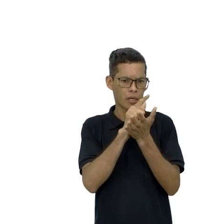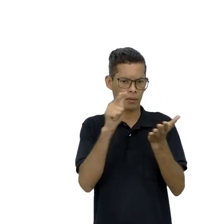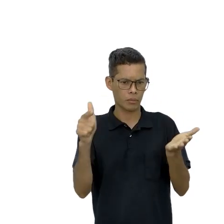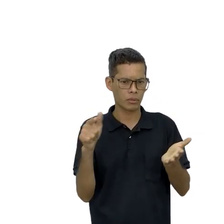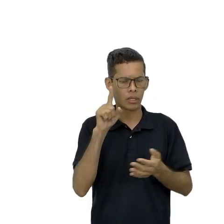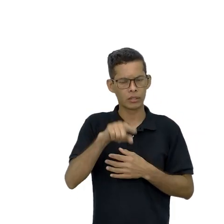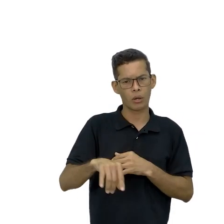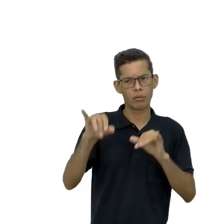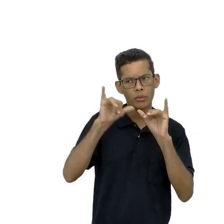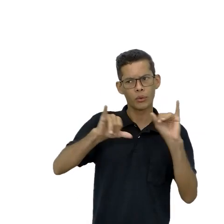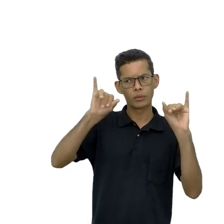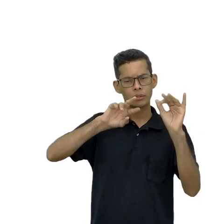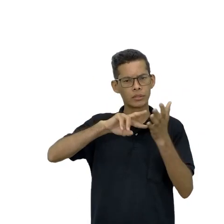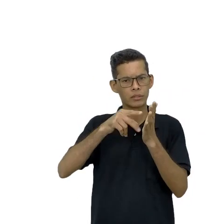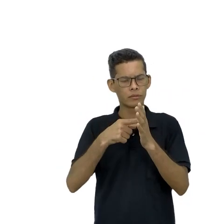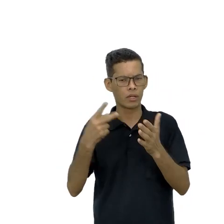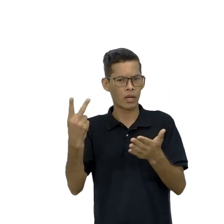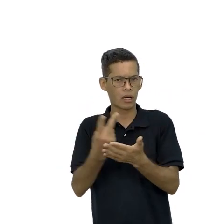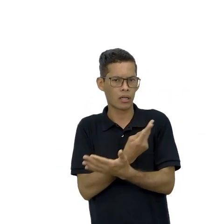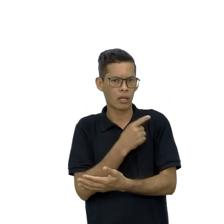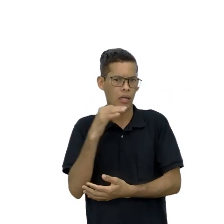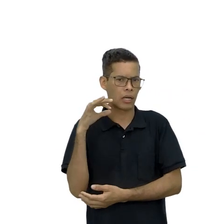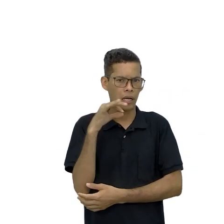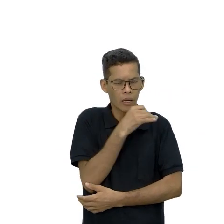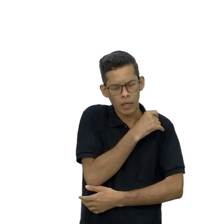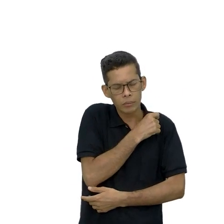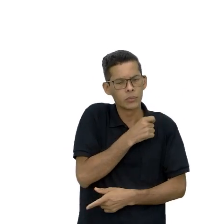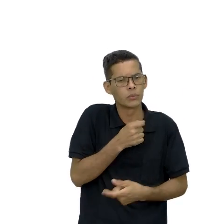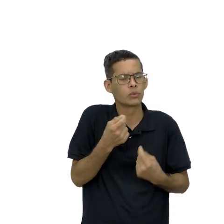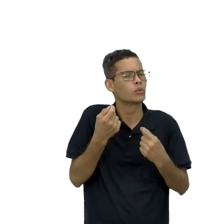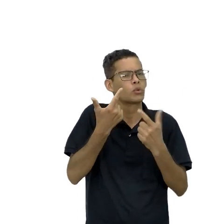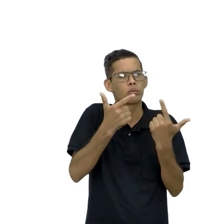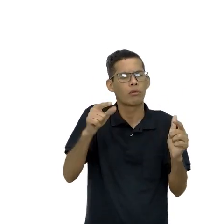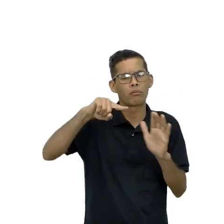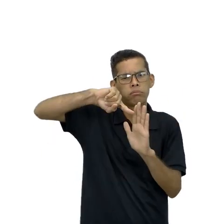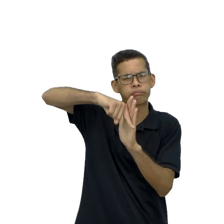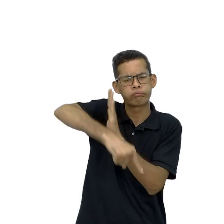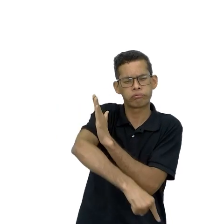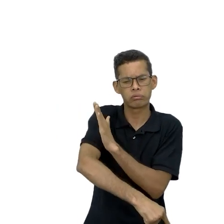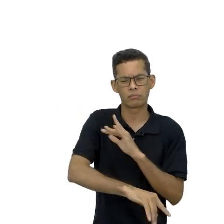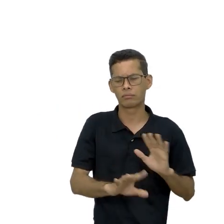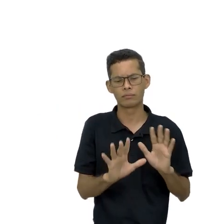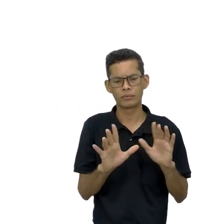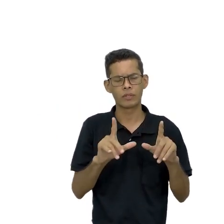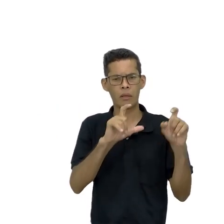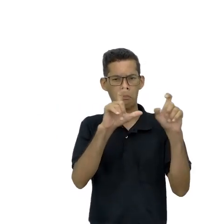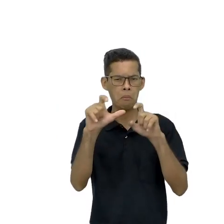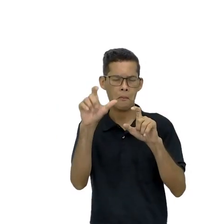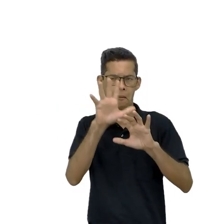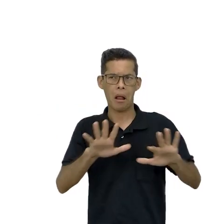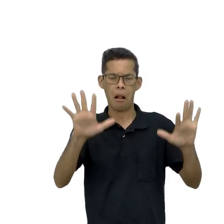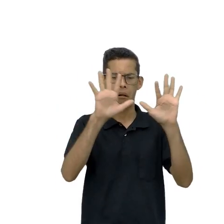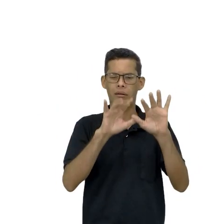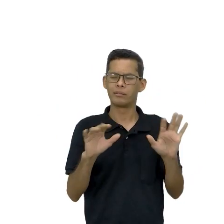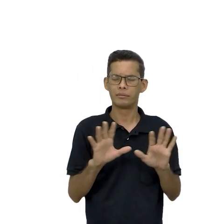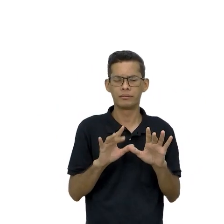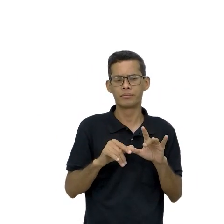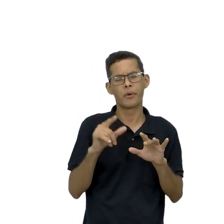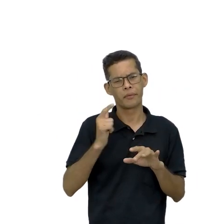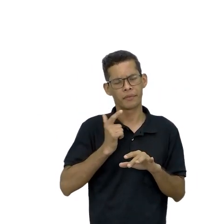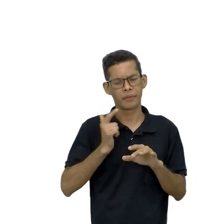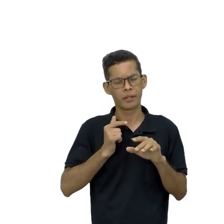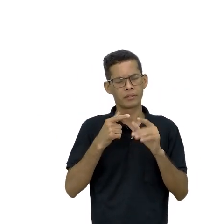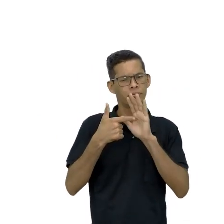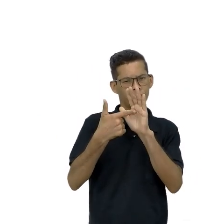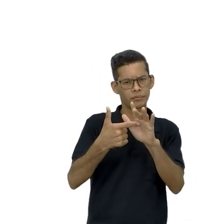é o fato imediato e não tem muito É, aprofundamento, nem muitas imagens, né? Mas tem lá a manchete, tem o lead. Mas